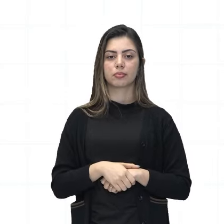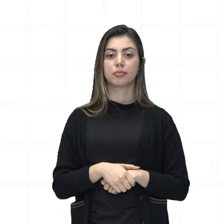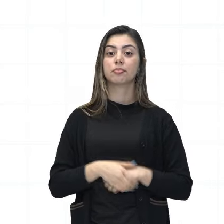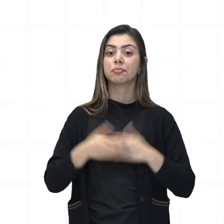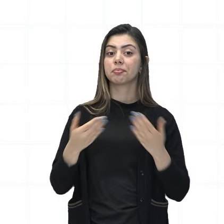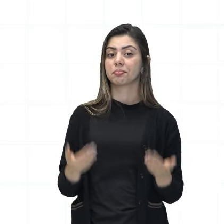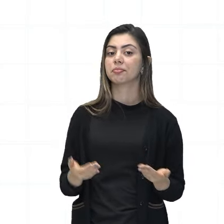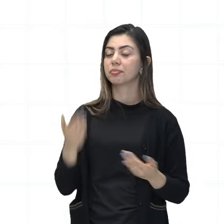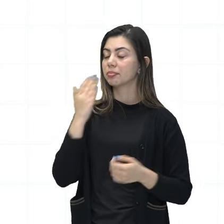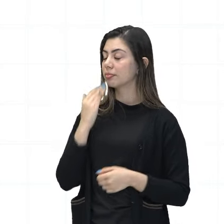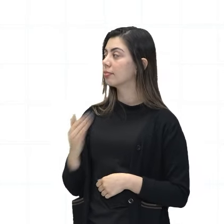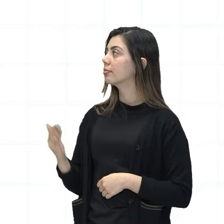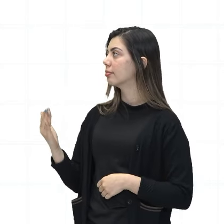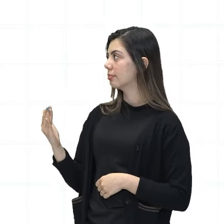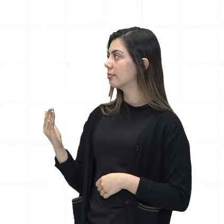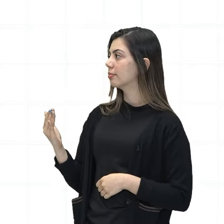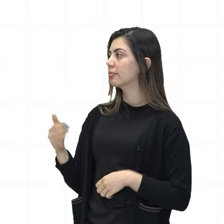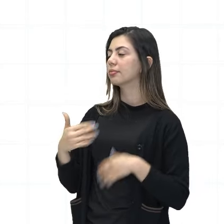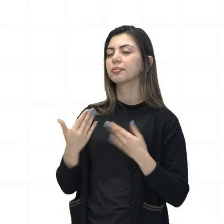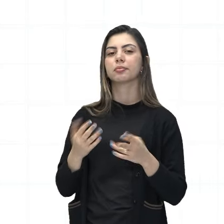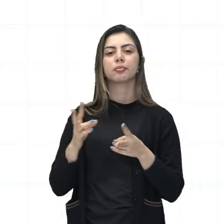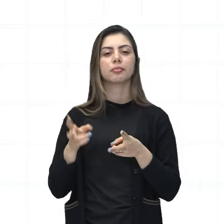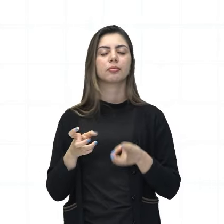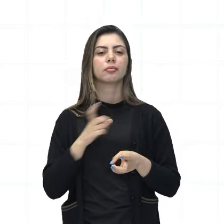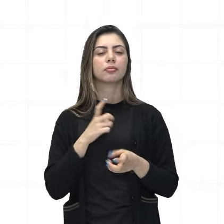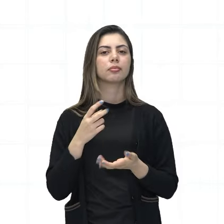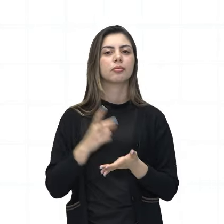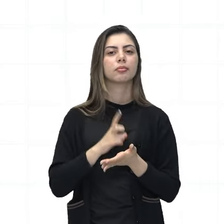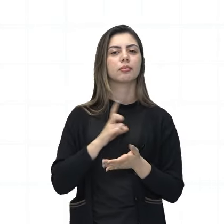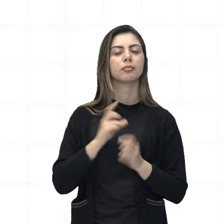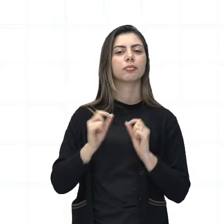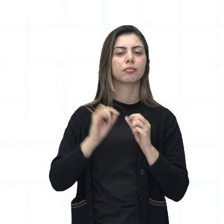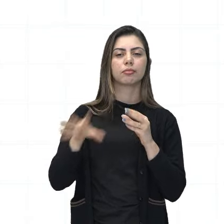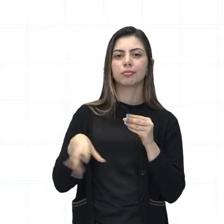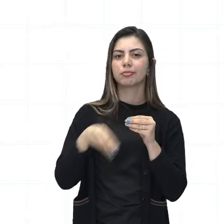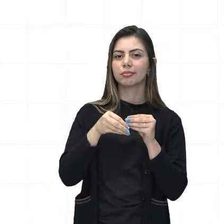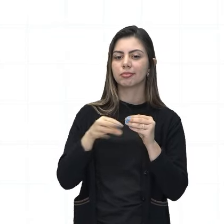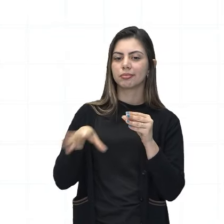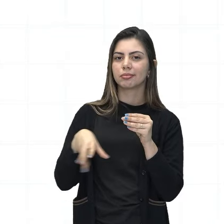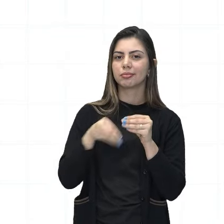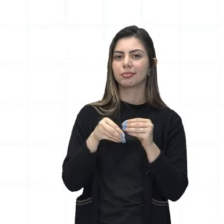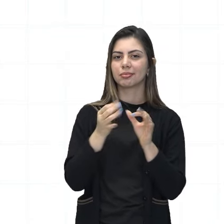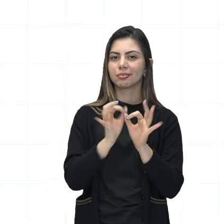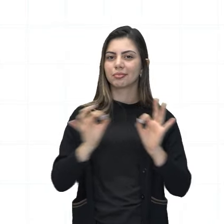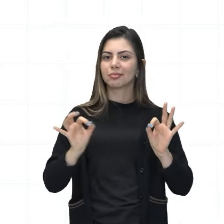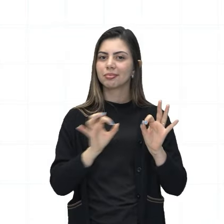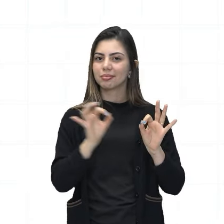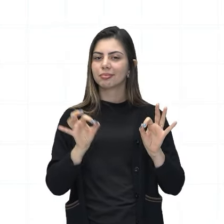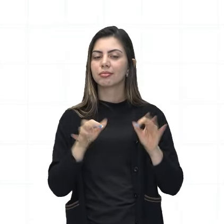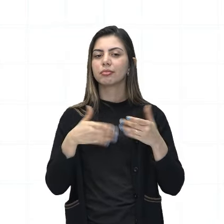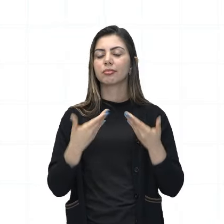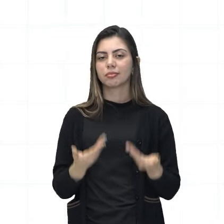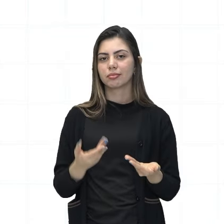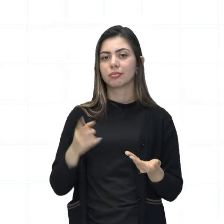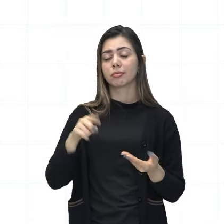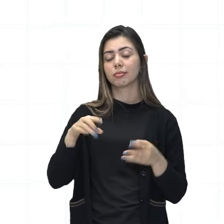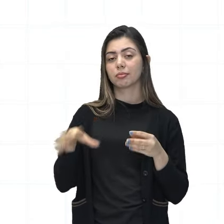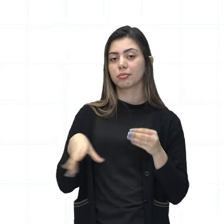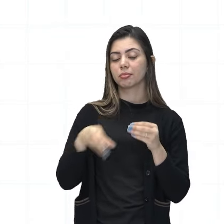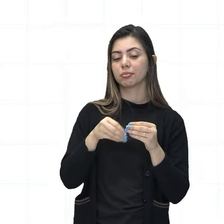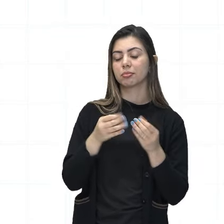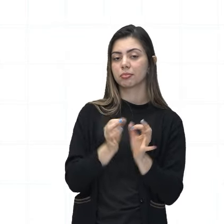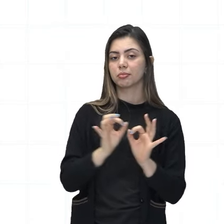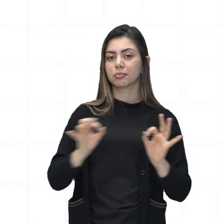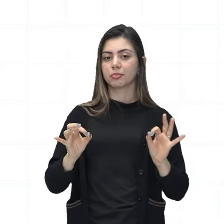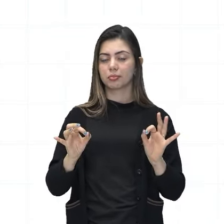Agora, vocês puderam perceber que tinha sempre um complemento, não é? Lá nas frases. Em geral, o complemento das frases que a